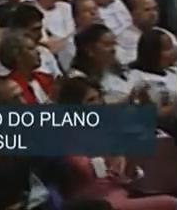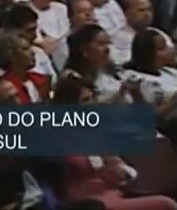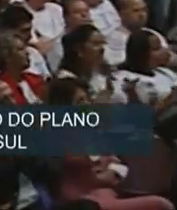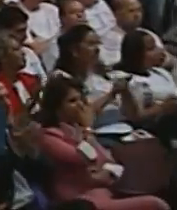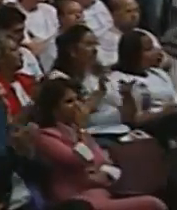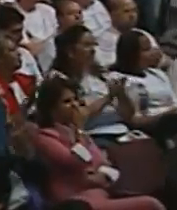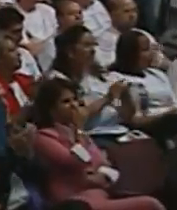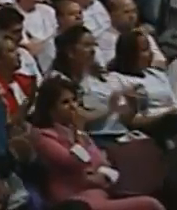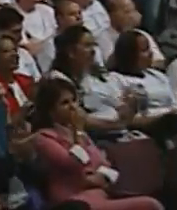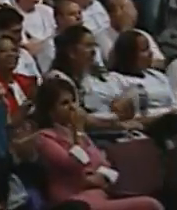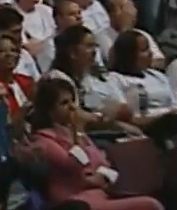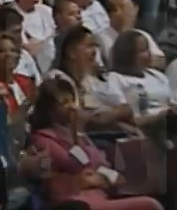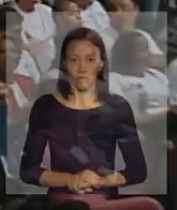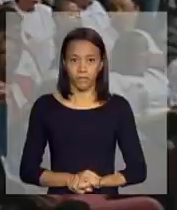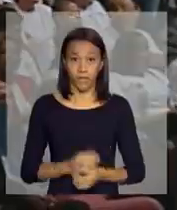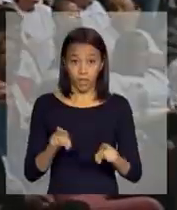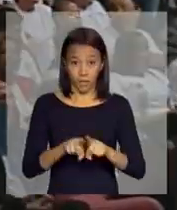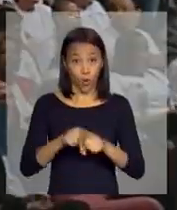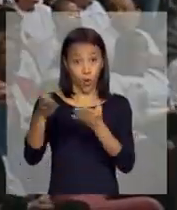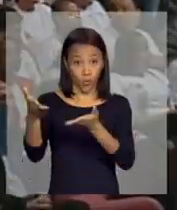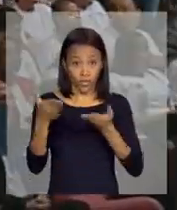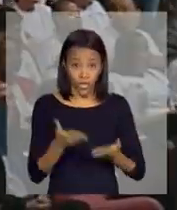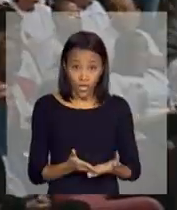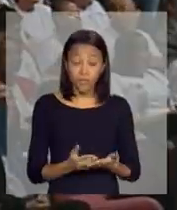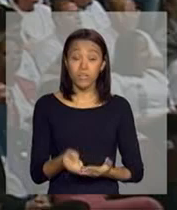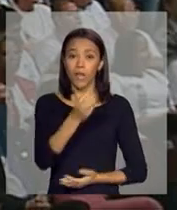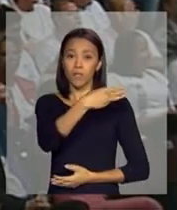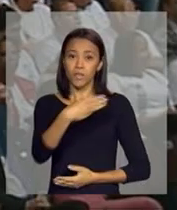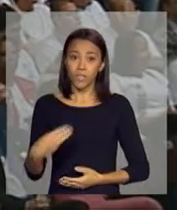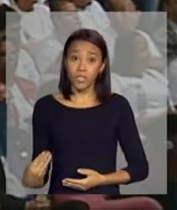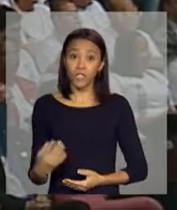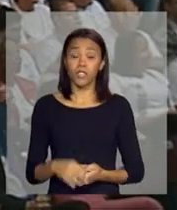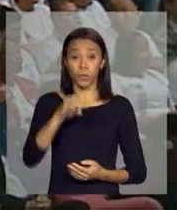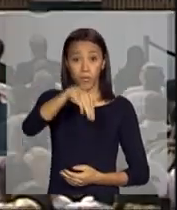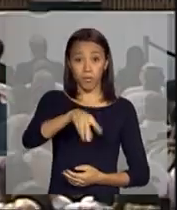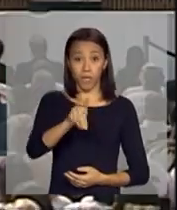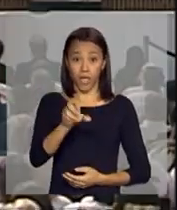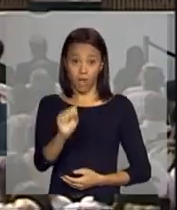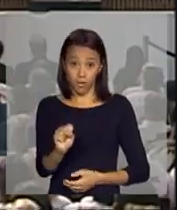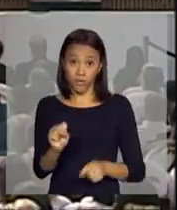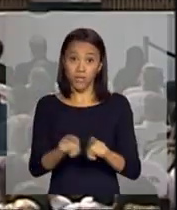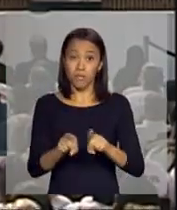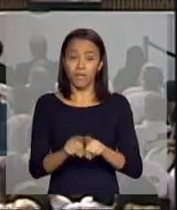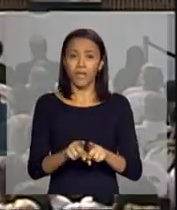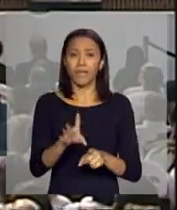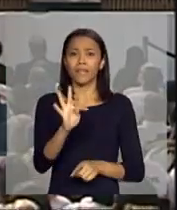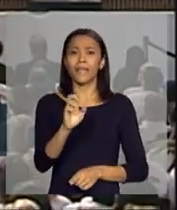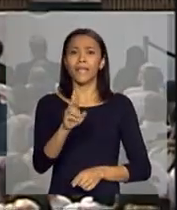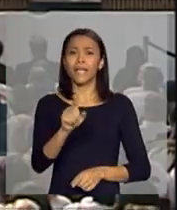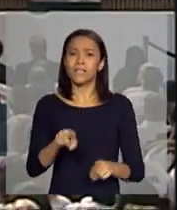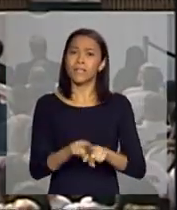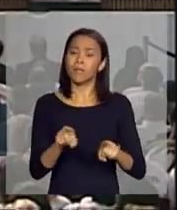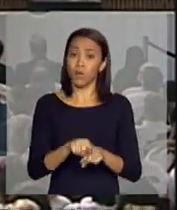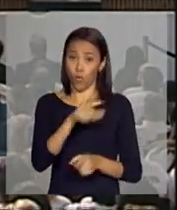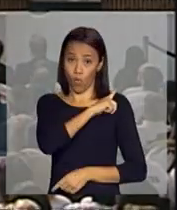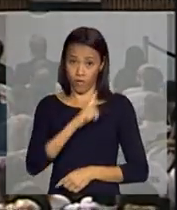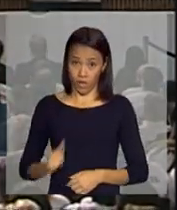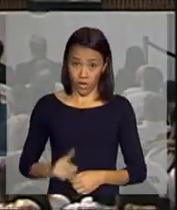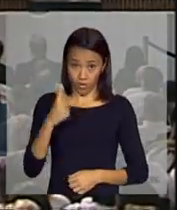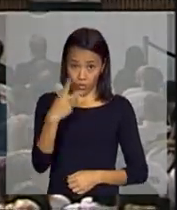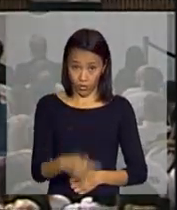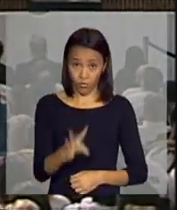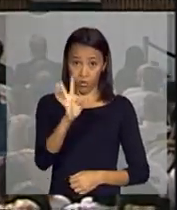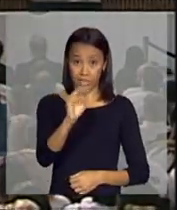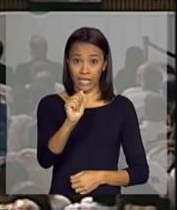A seguir, convidamos a ministra do Desenvolvimento Social e Combate à Fome, Tereza Campelo, e o governador do estado do Rio Grande do Sul, Tarso Genro,